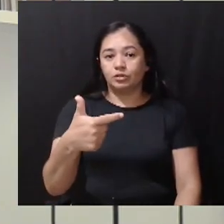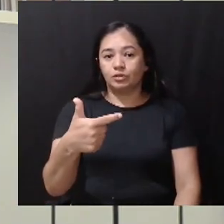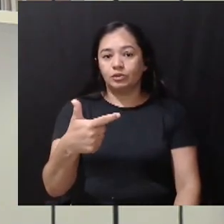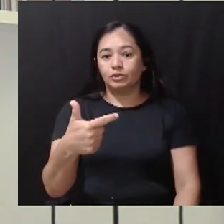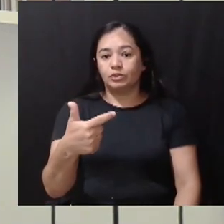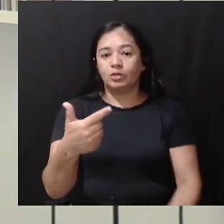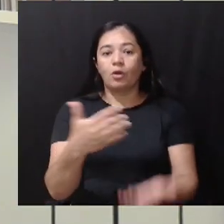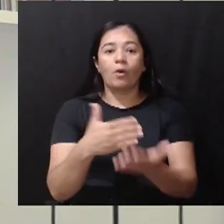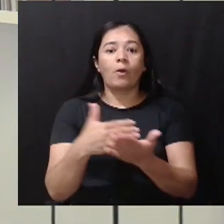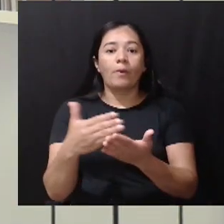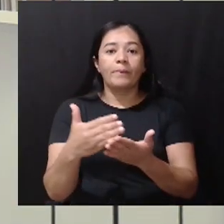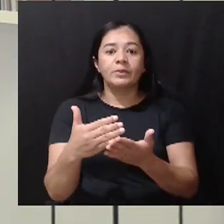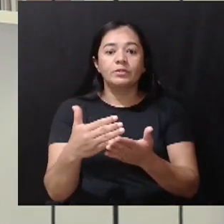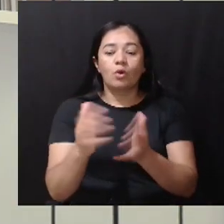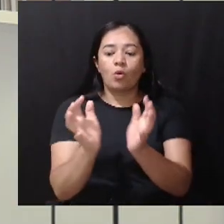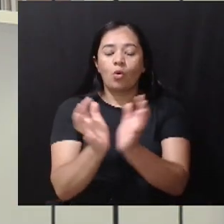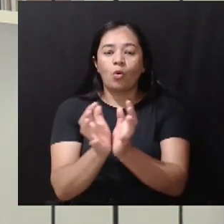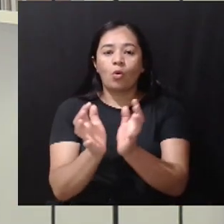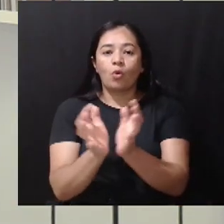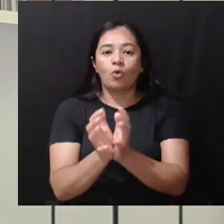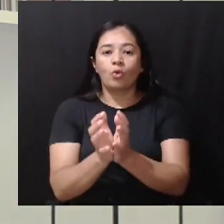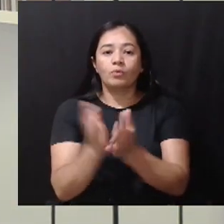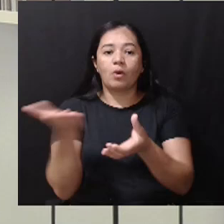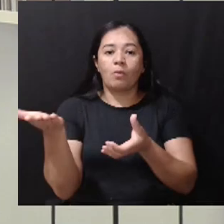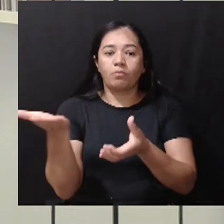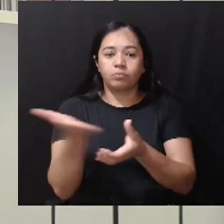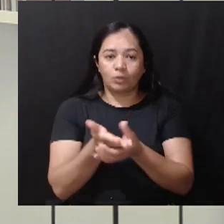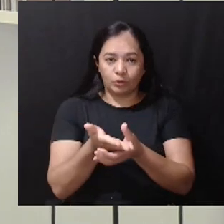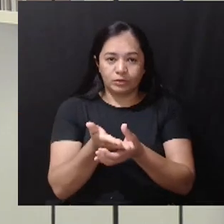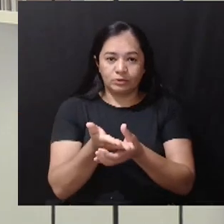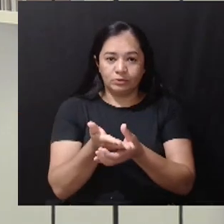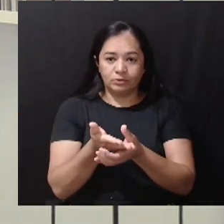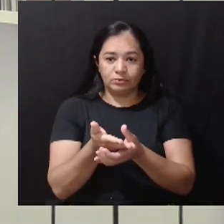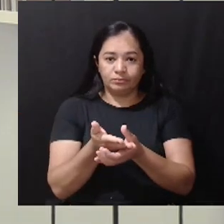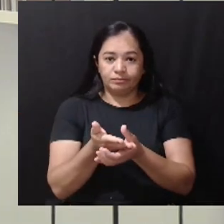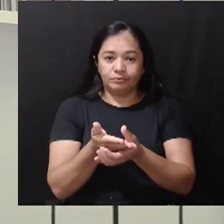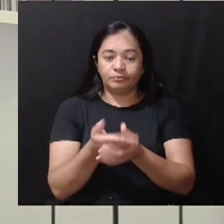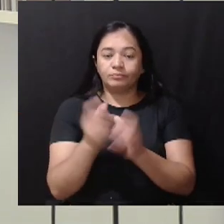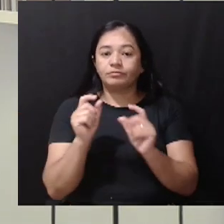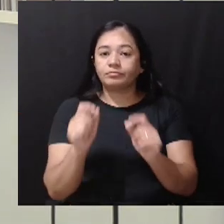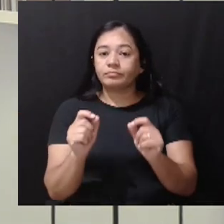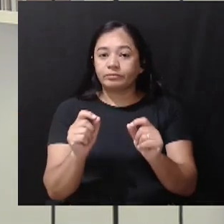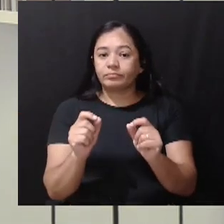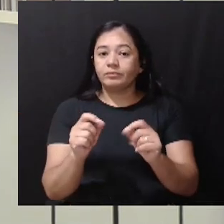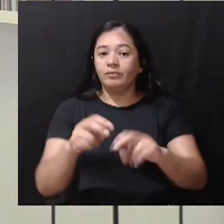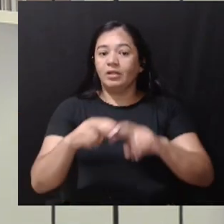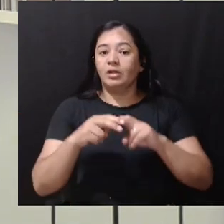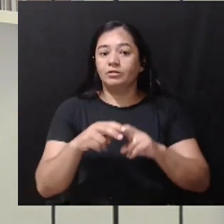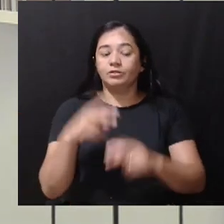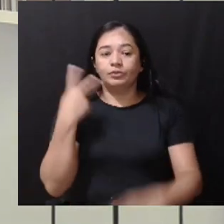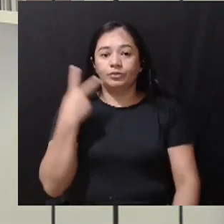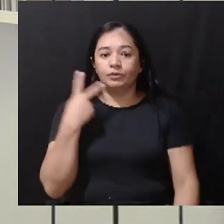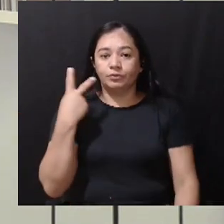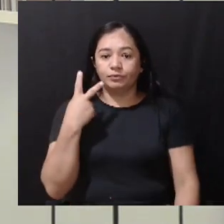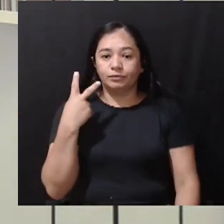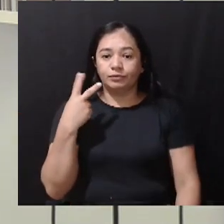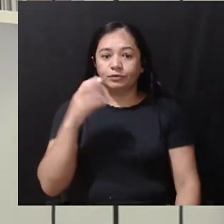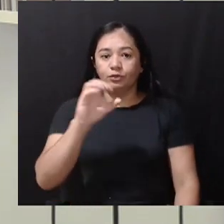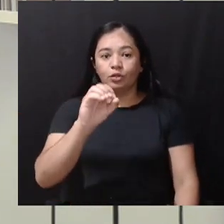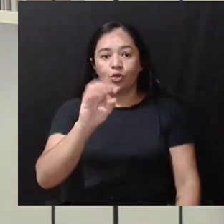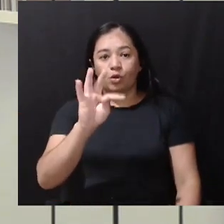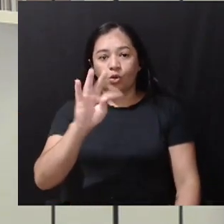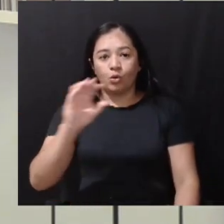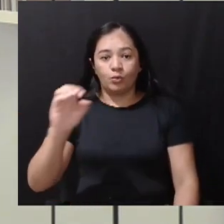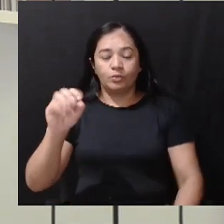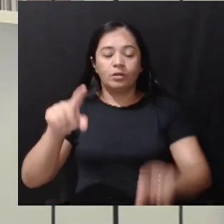instauração de uma comissão processante para apurar quebra de decoro parlamentar por parte do vereador Otto Alejandro. E também